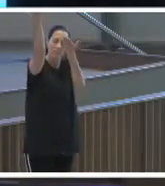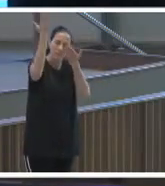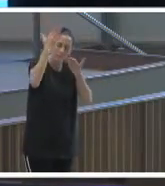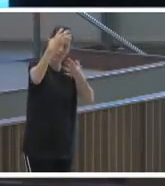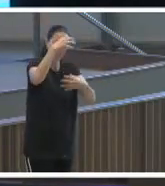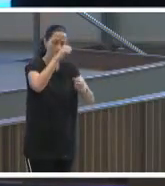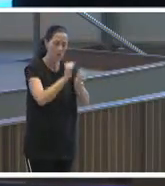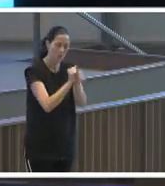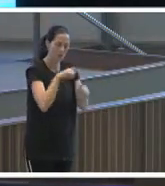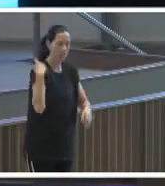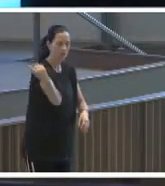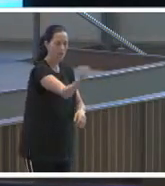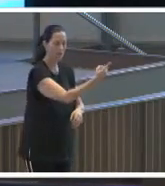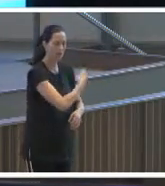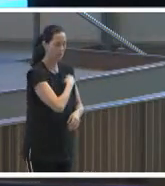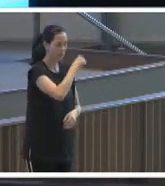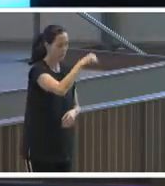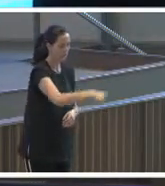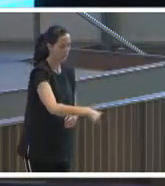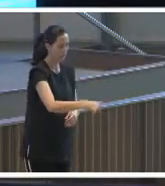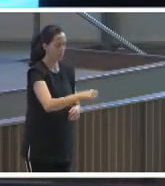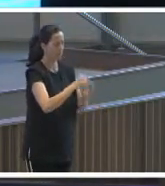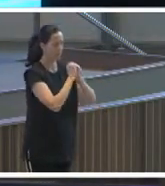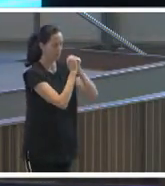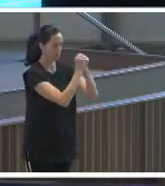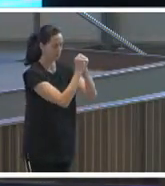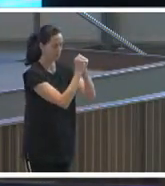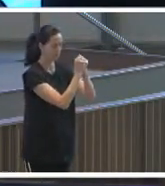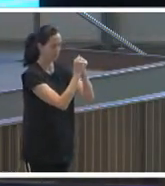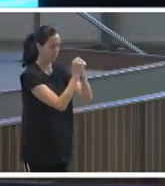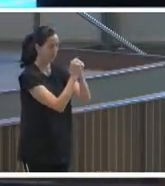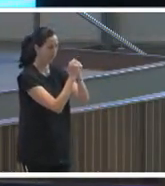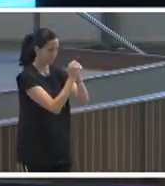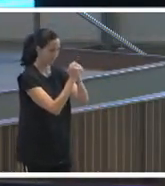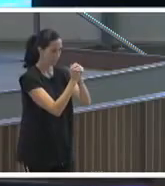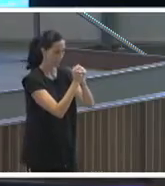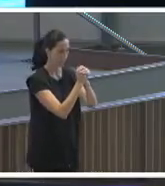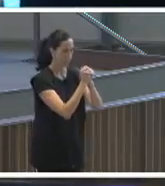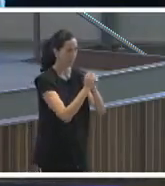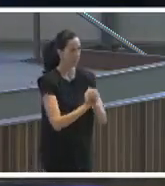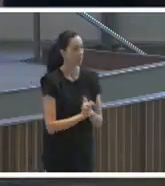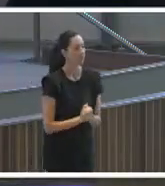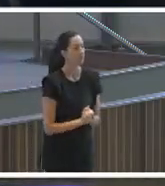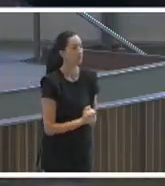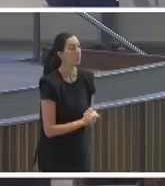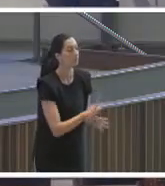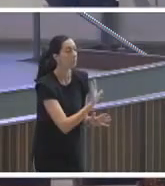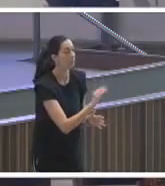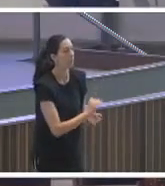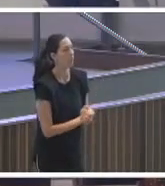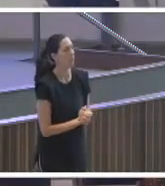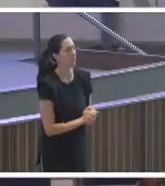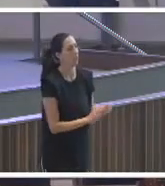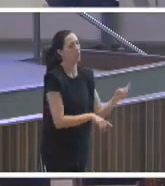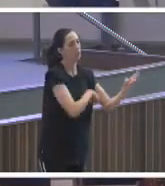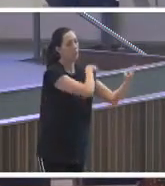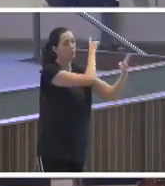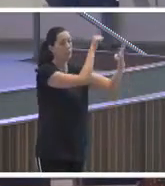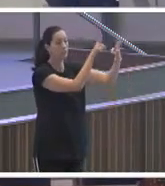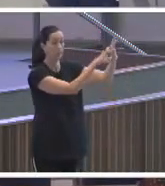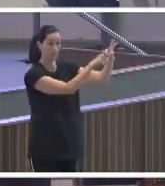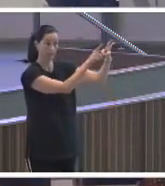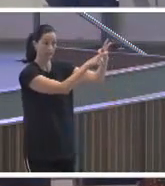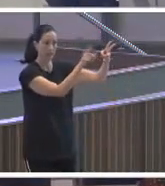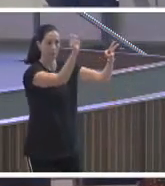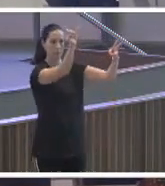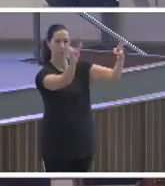entre nós. Amém, Senhor Jesus. Bom, terceira credencial de um homem